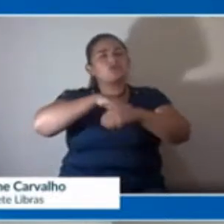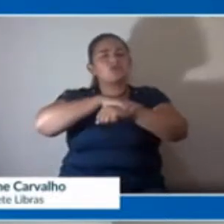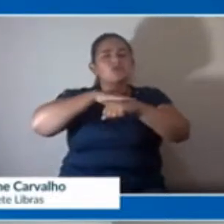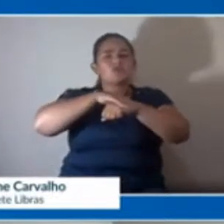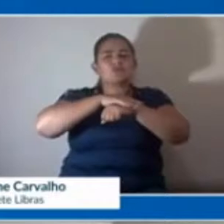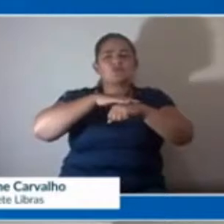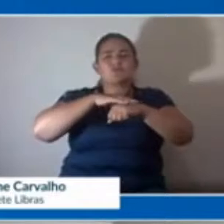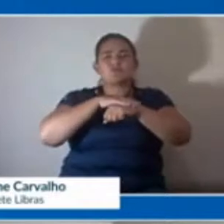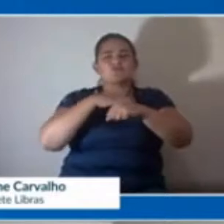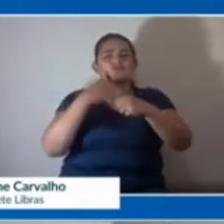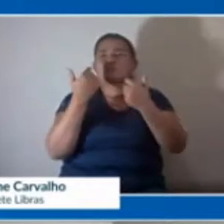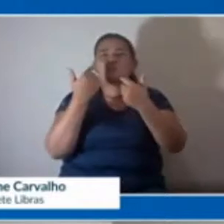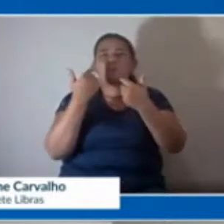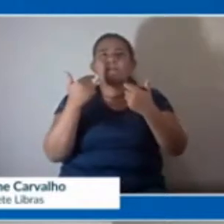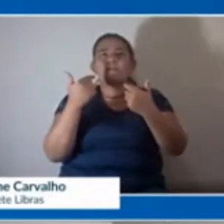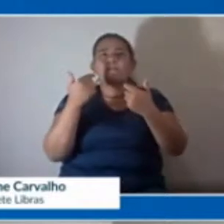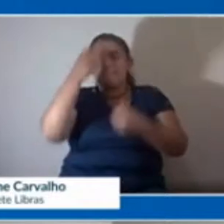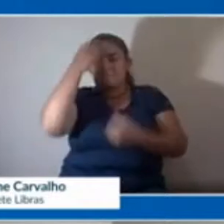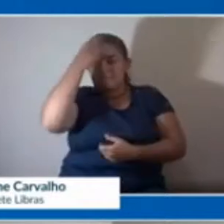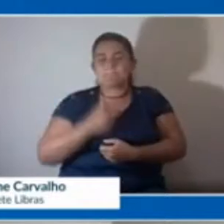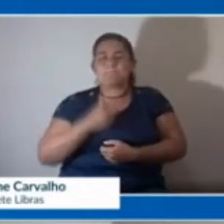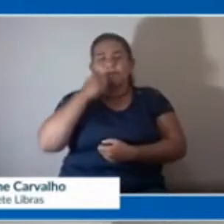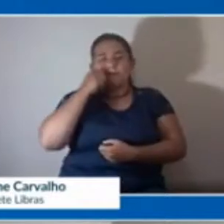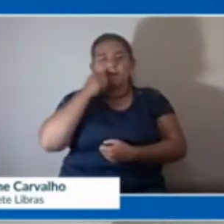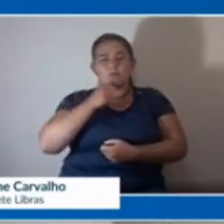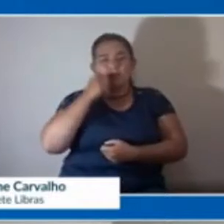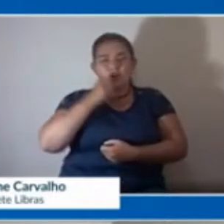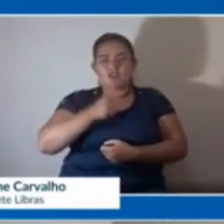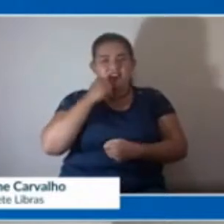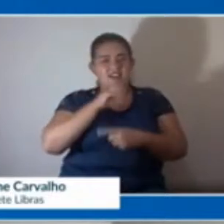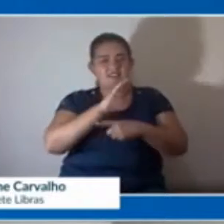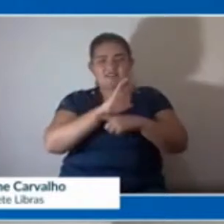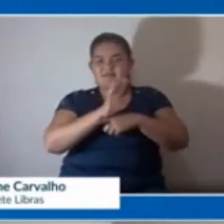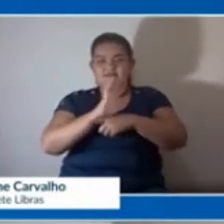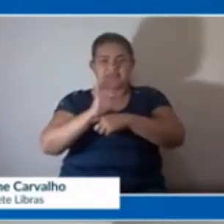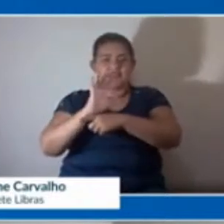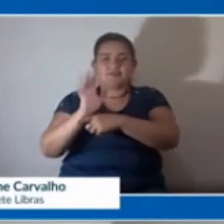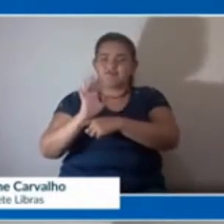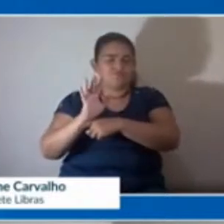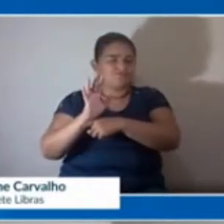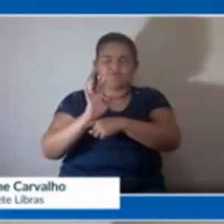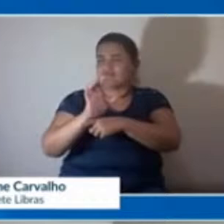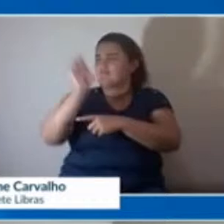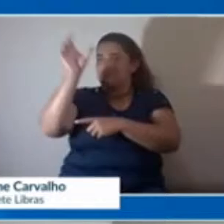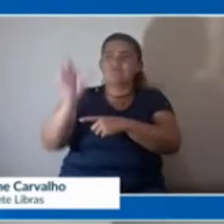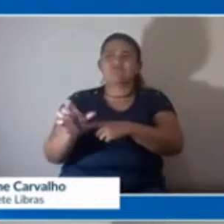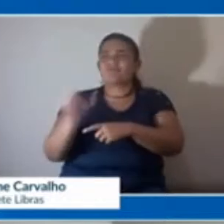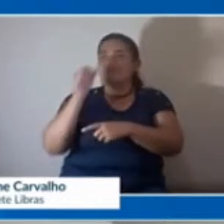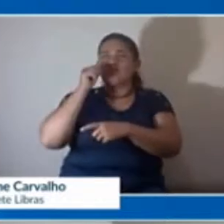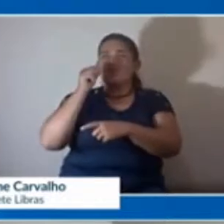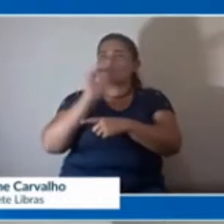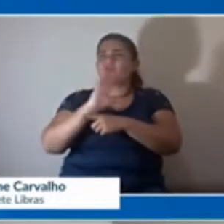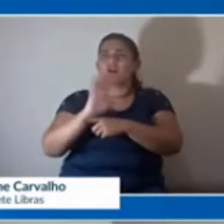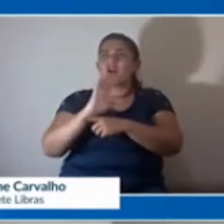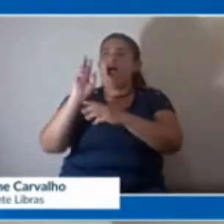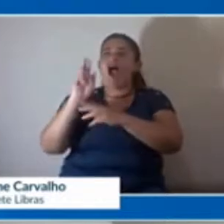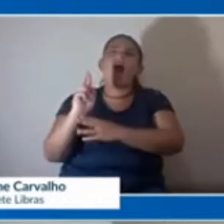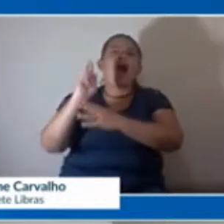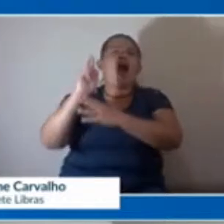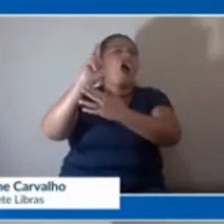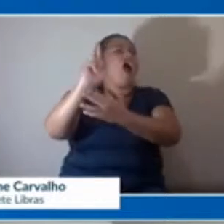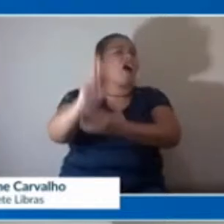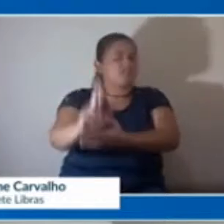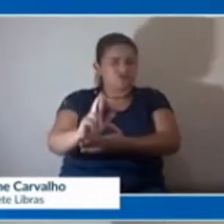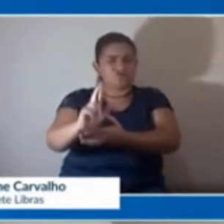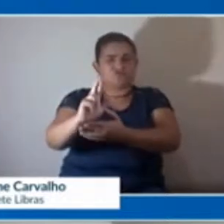Não basta ser mulher fazendo cinema, né? Não basta ser mulher à frente de um cargo de